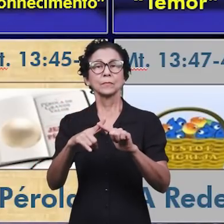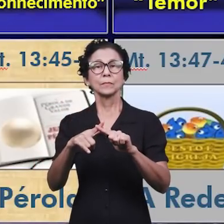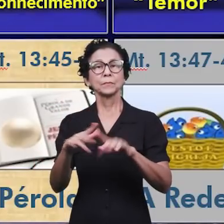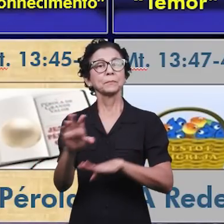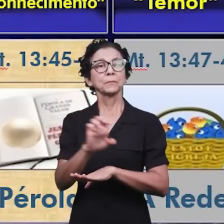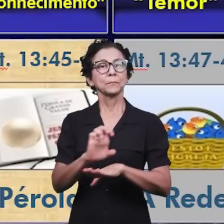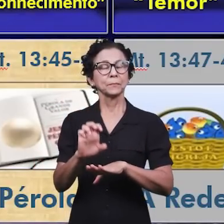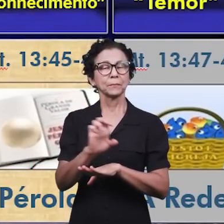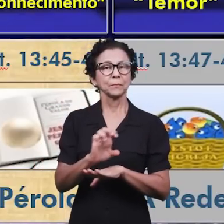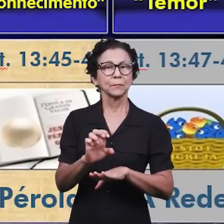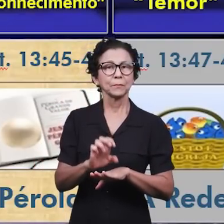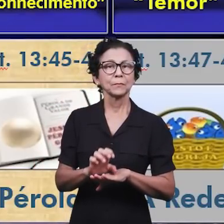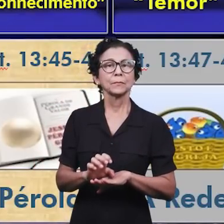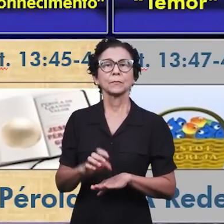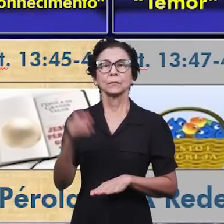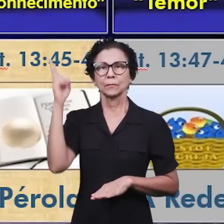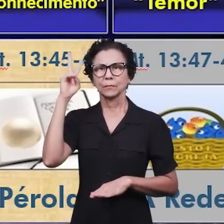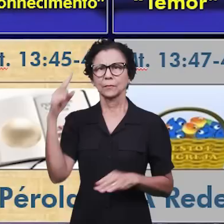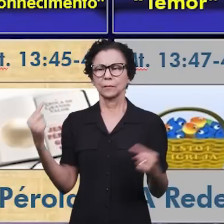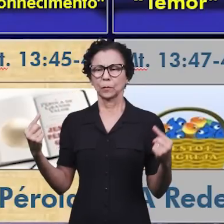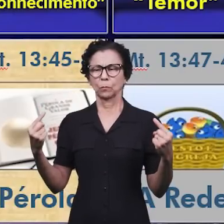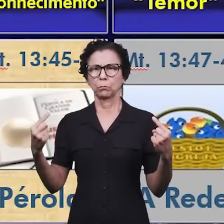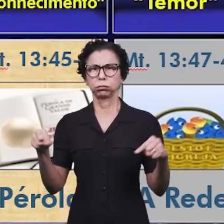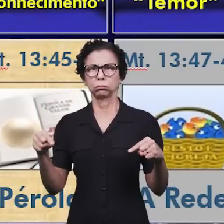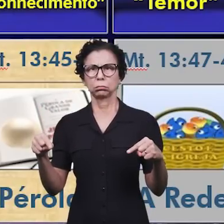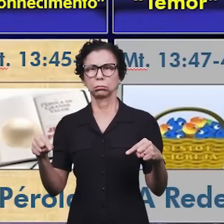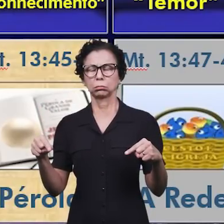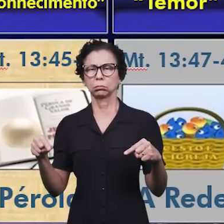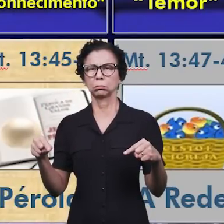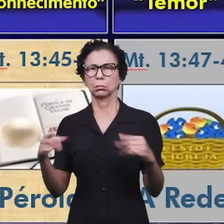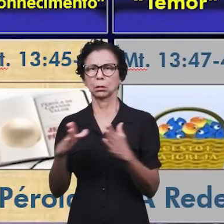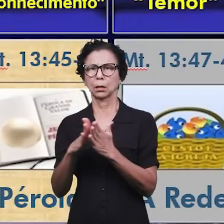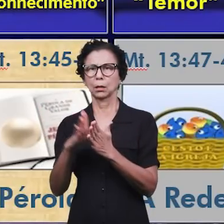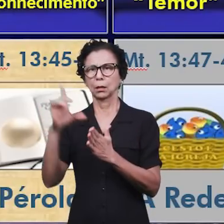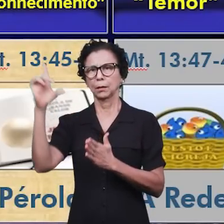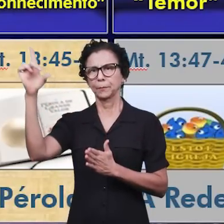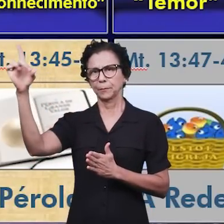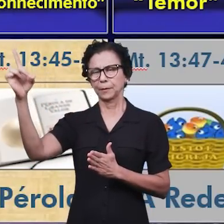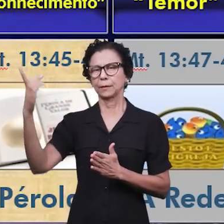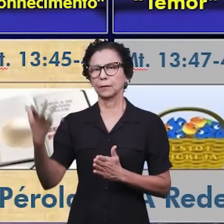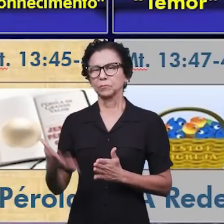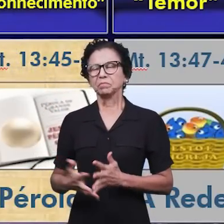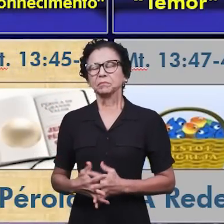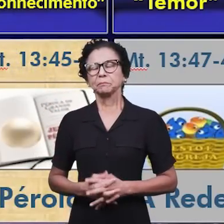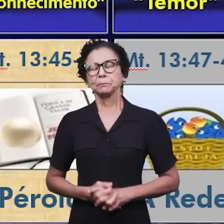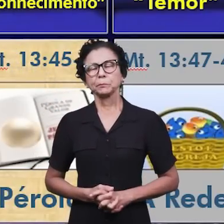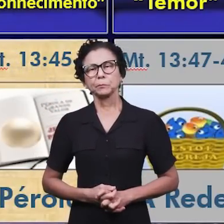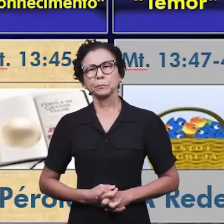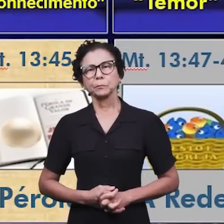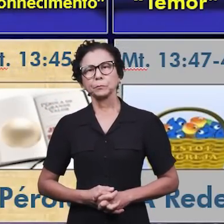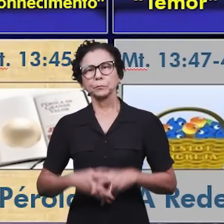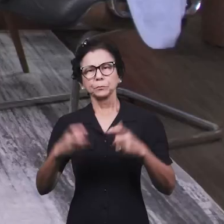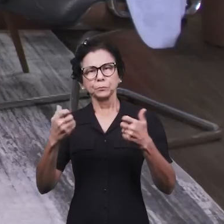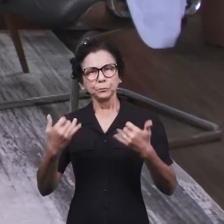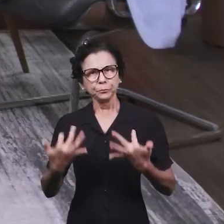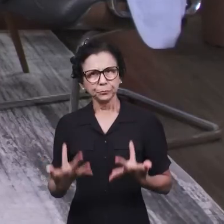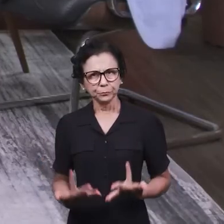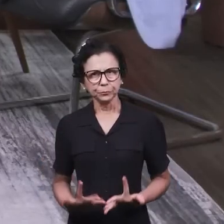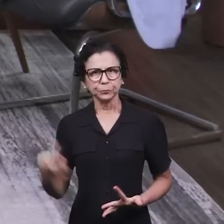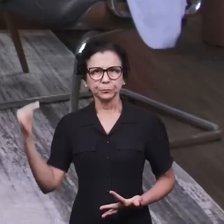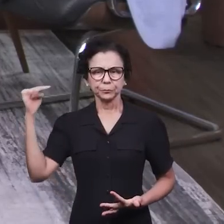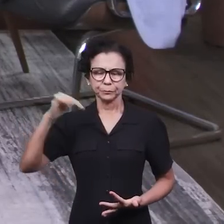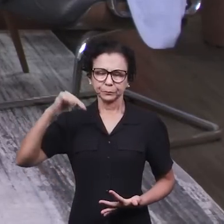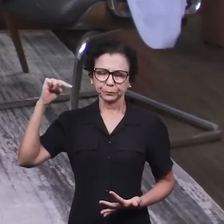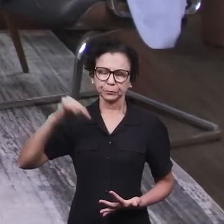Éfeso, e relembrando aqui a oposição feita à palavra, que foi já